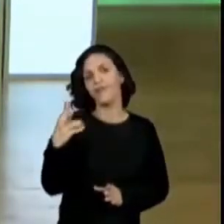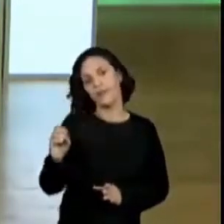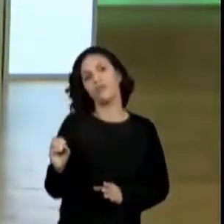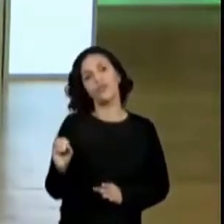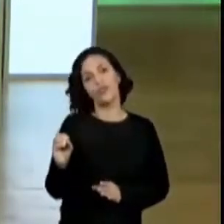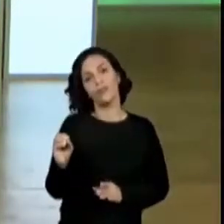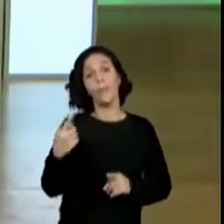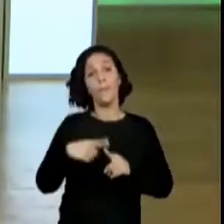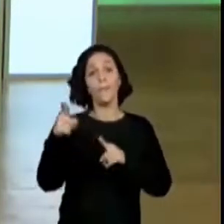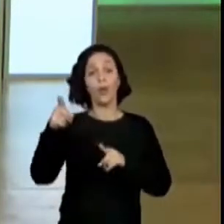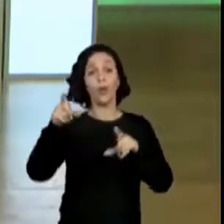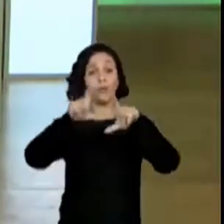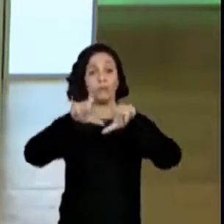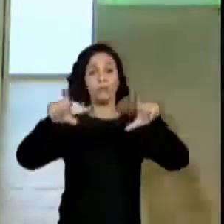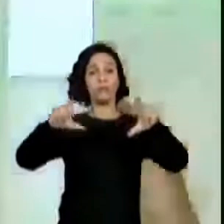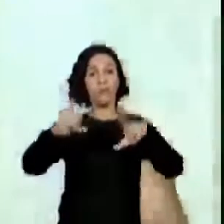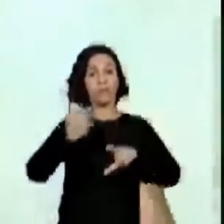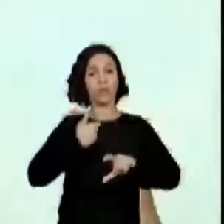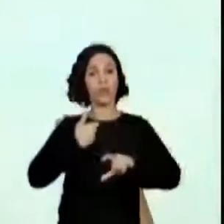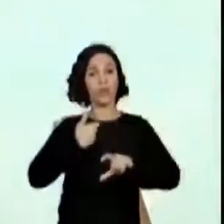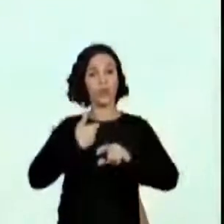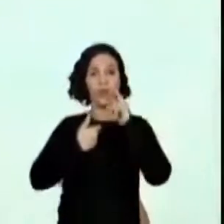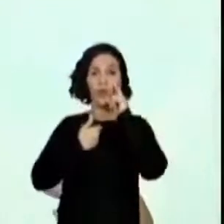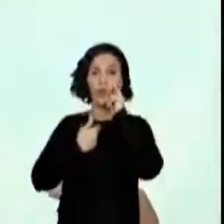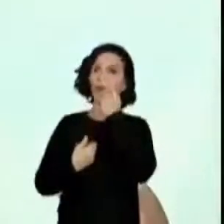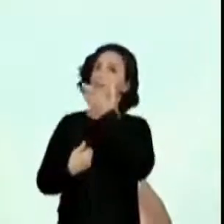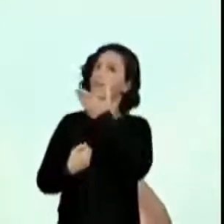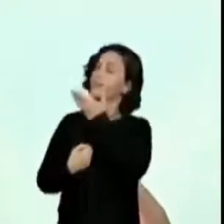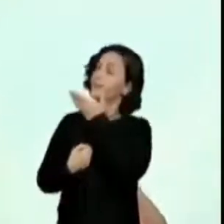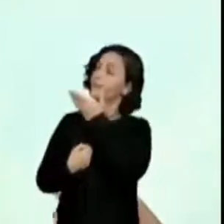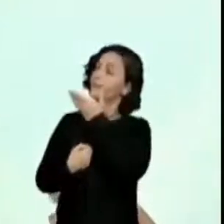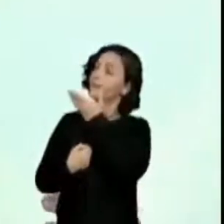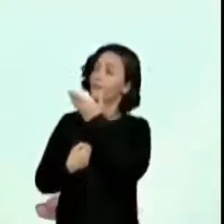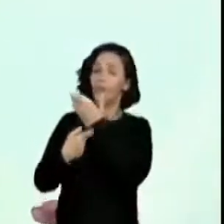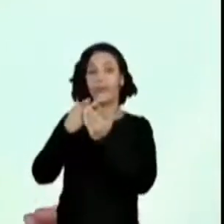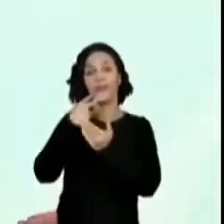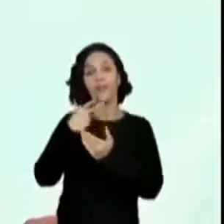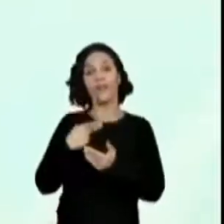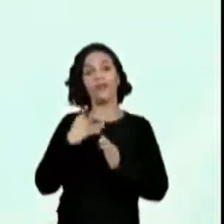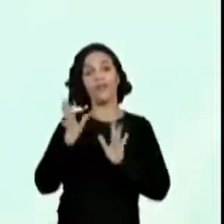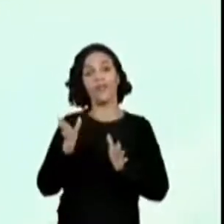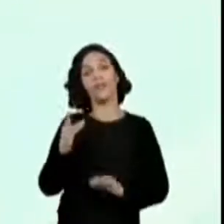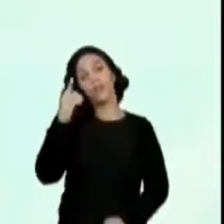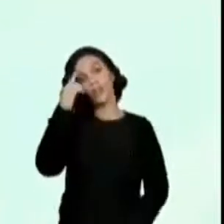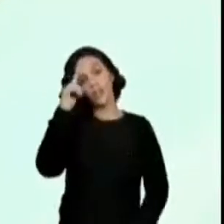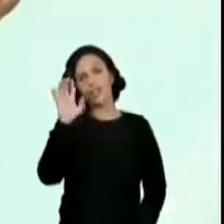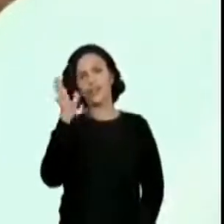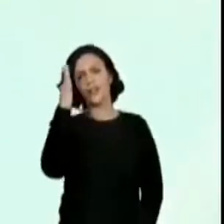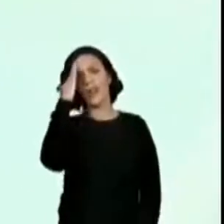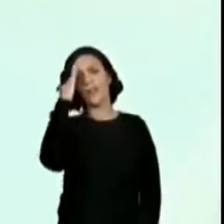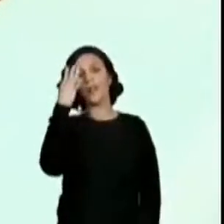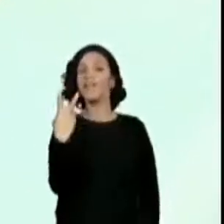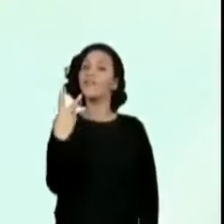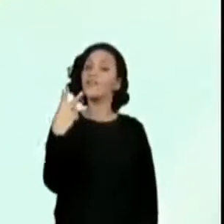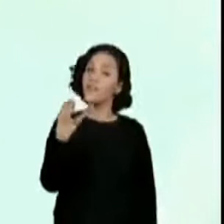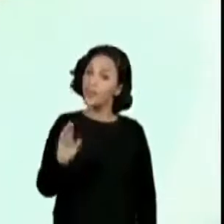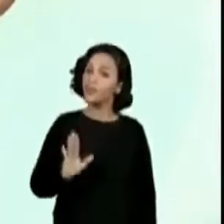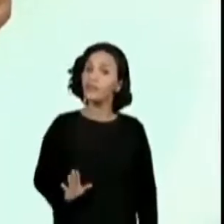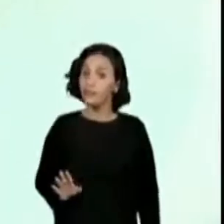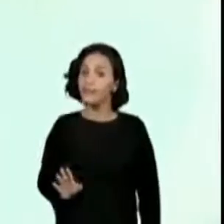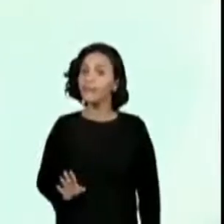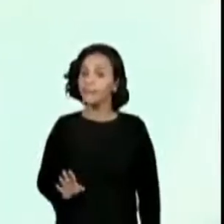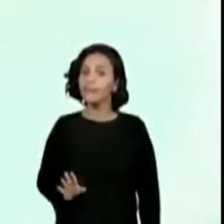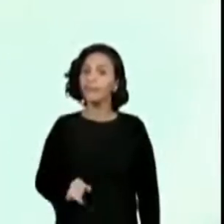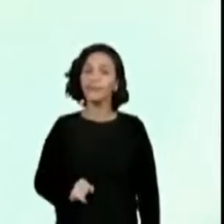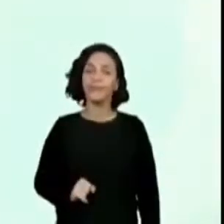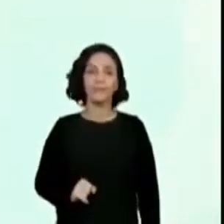Porque a própria situação aqui, olha lá, crianças, né? Então, a gente, o dia fica fácil. Olha